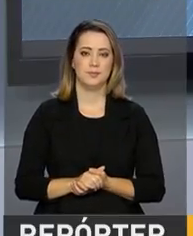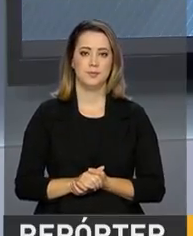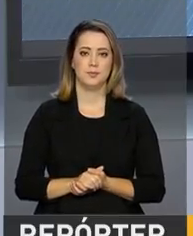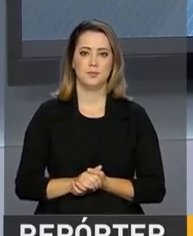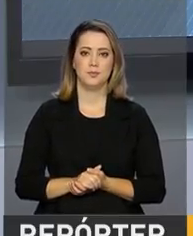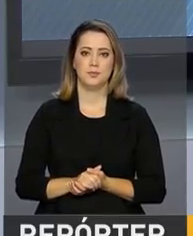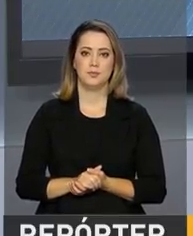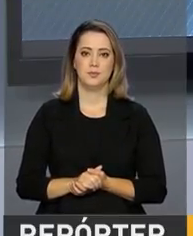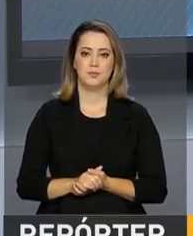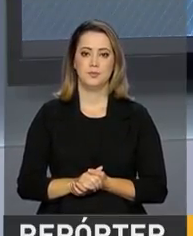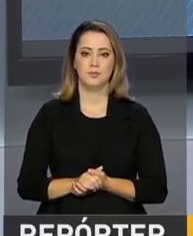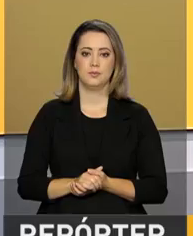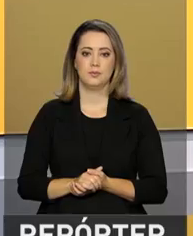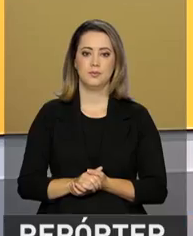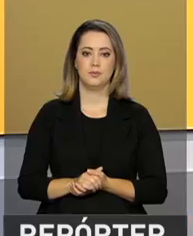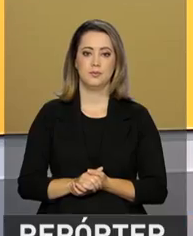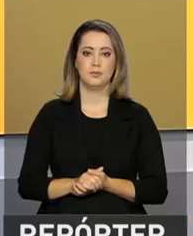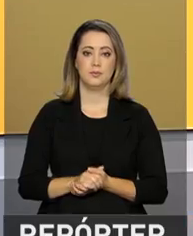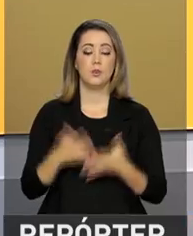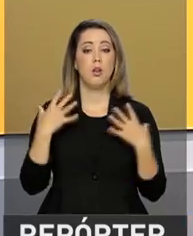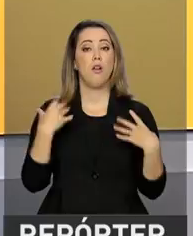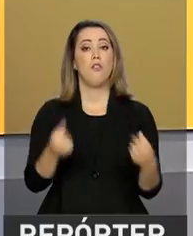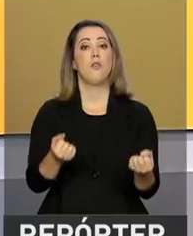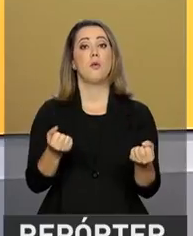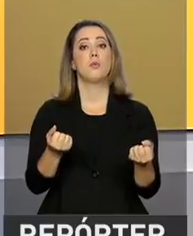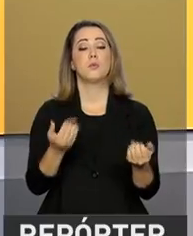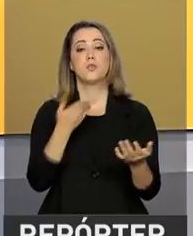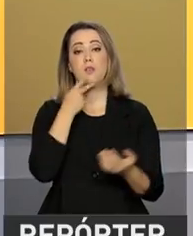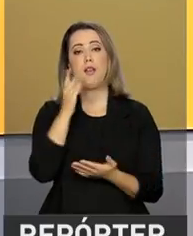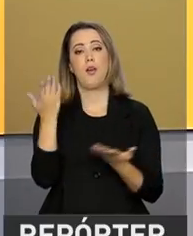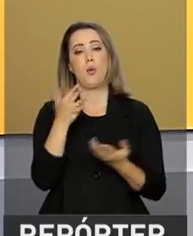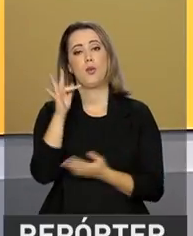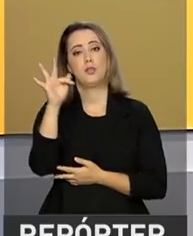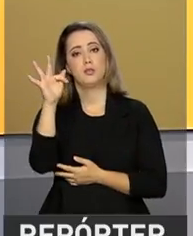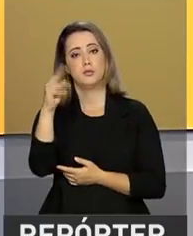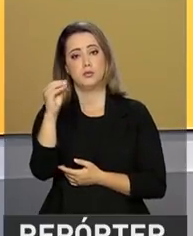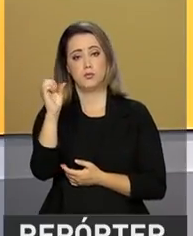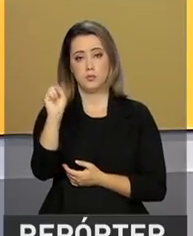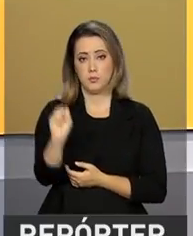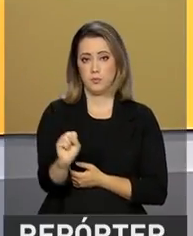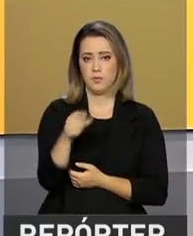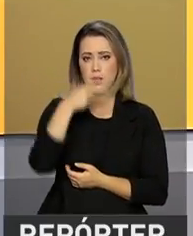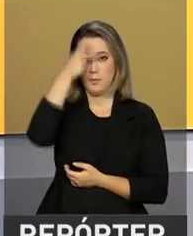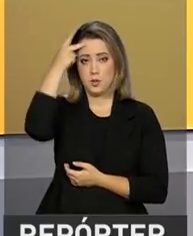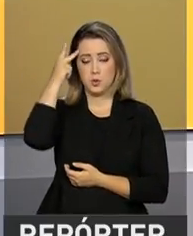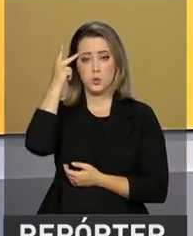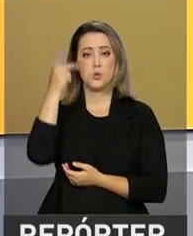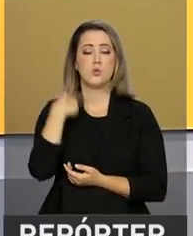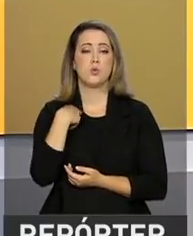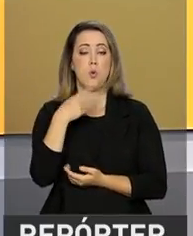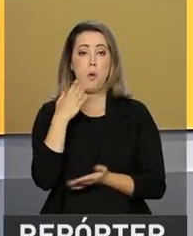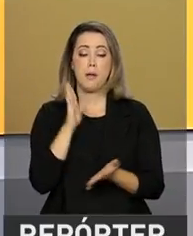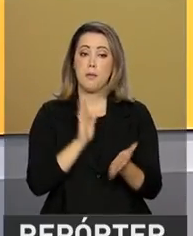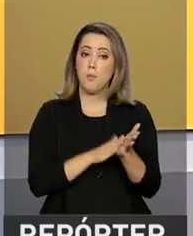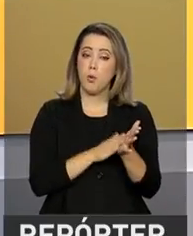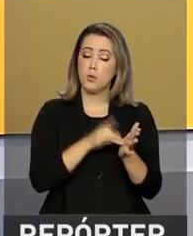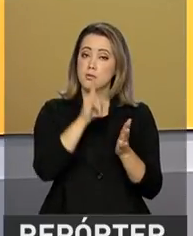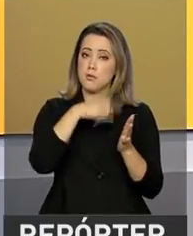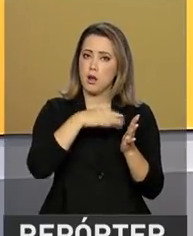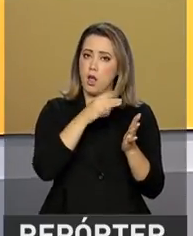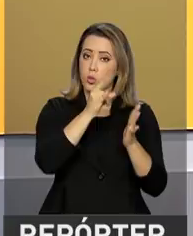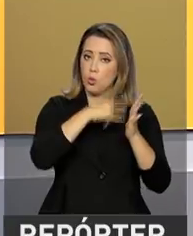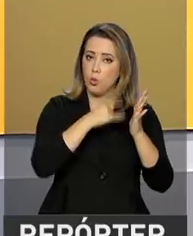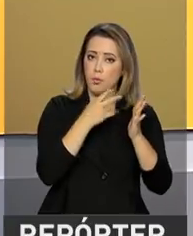7290001 falar agora das contas inativas do fgts quem comprovar que não pode comparecer a uma agência